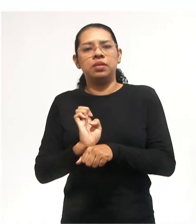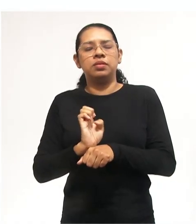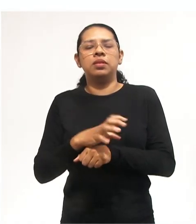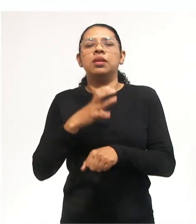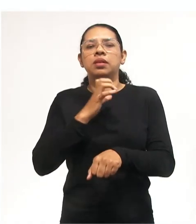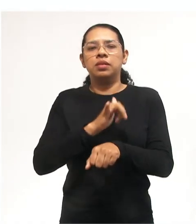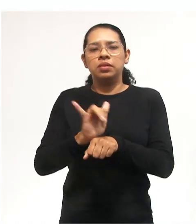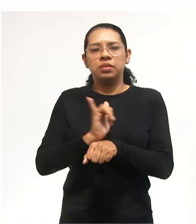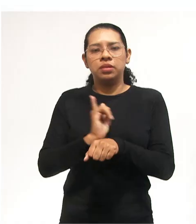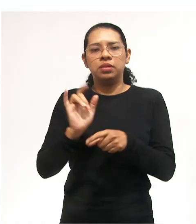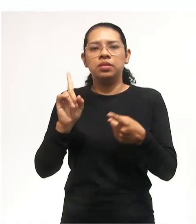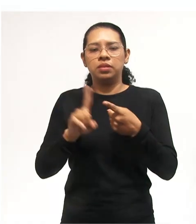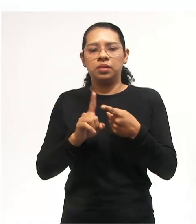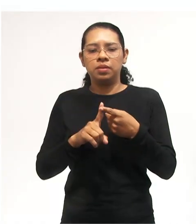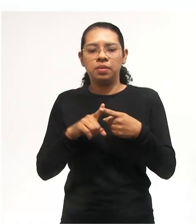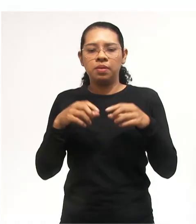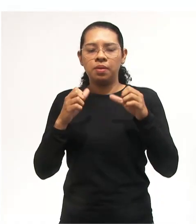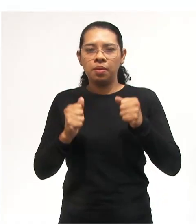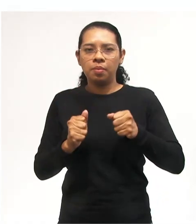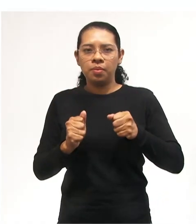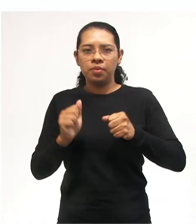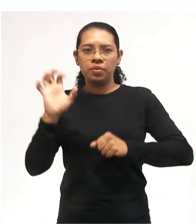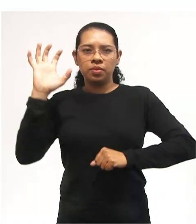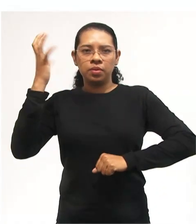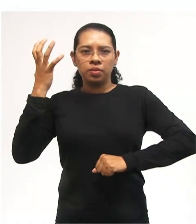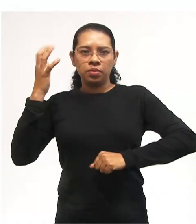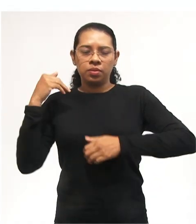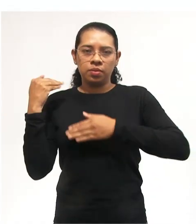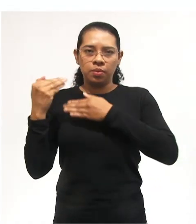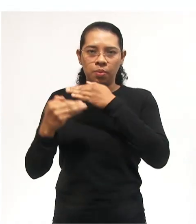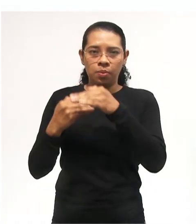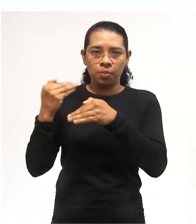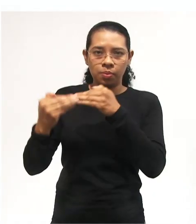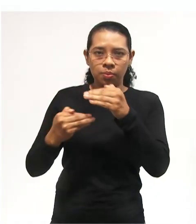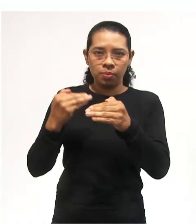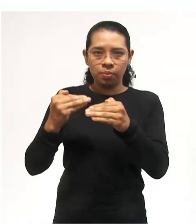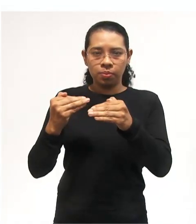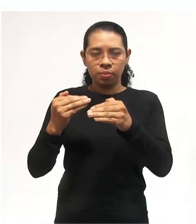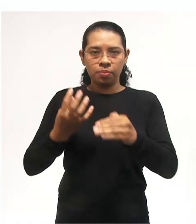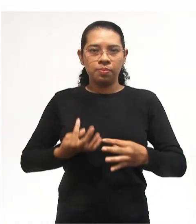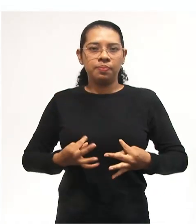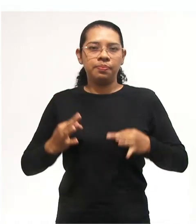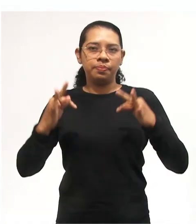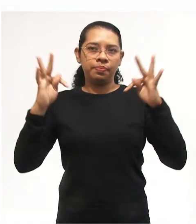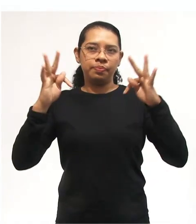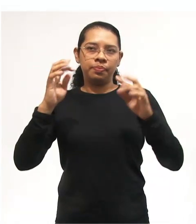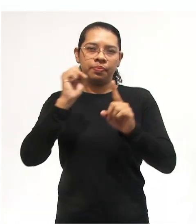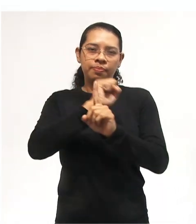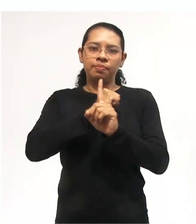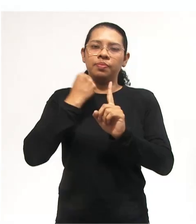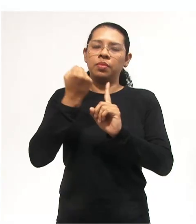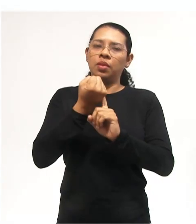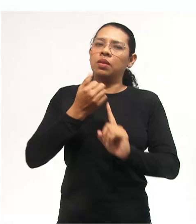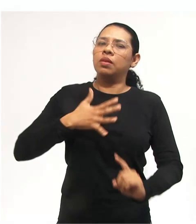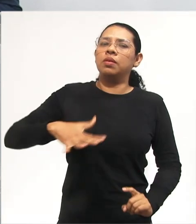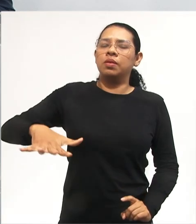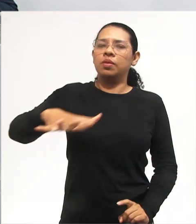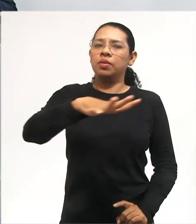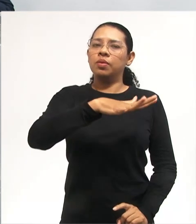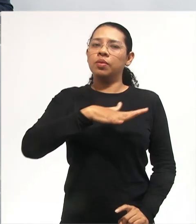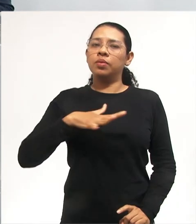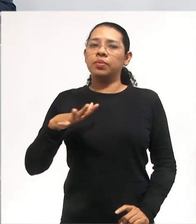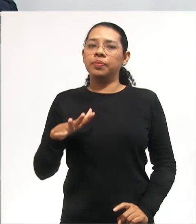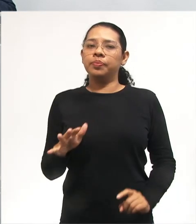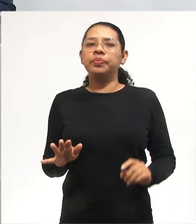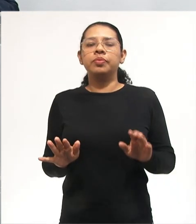gerar impactos positivos e sustentáveis para o desenvolvimento tecnológico e a sociedade como um todo. Ok? Então, de novo,